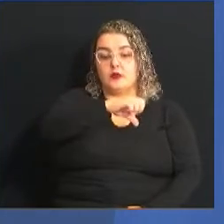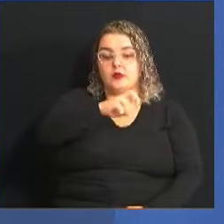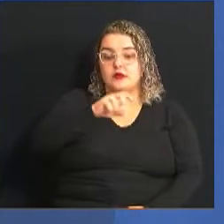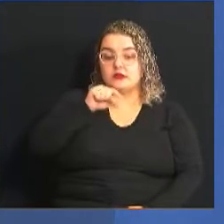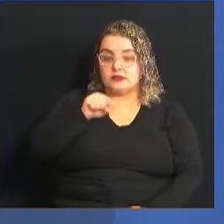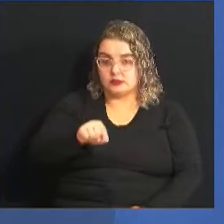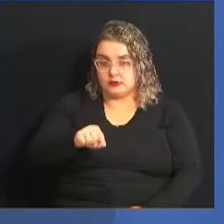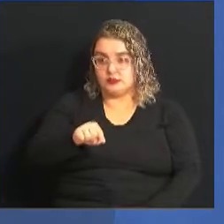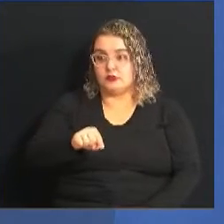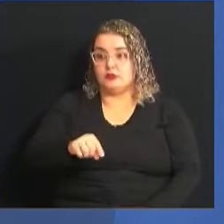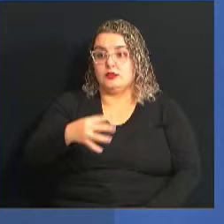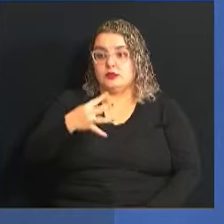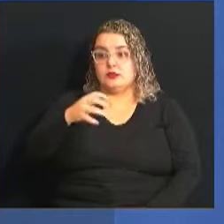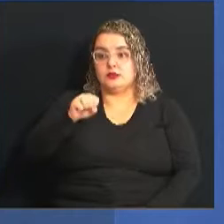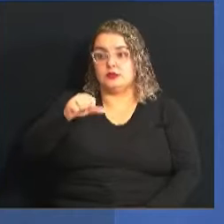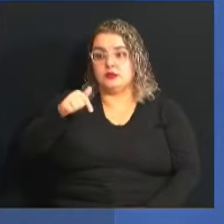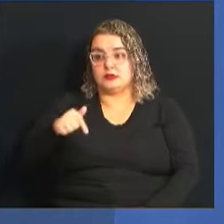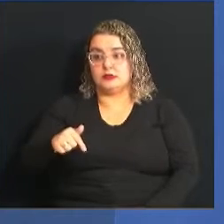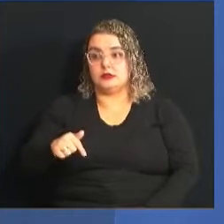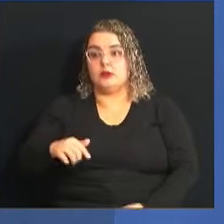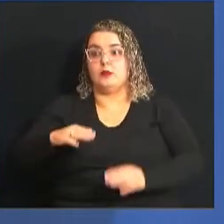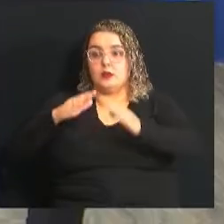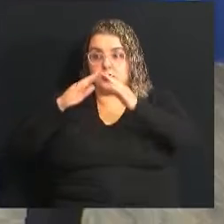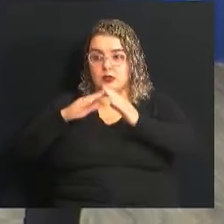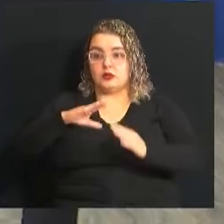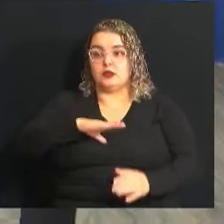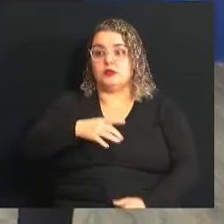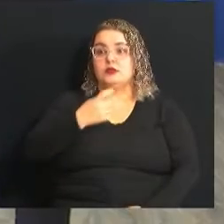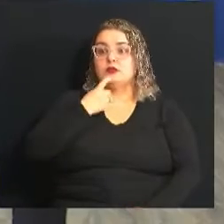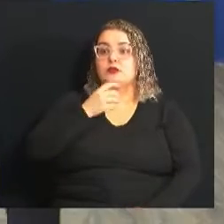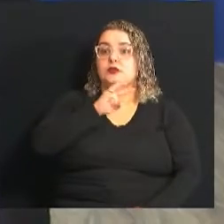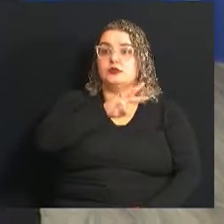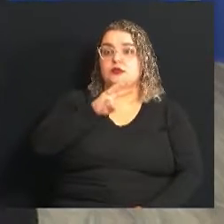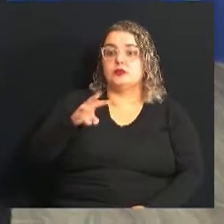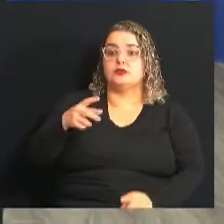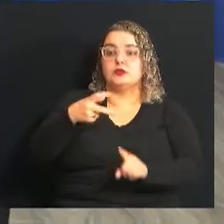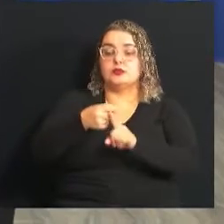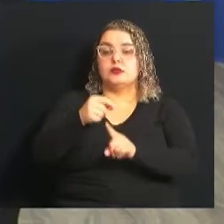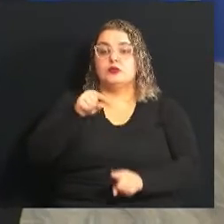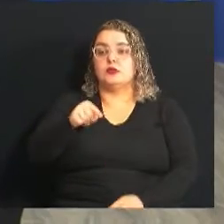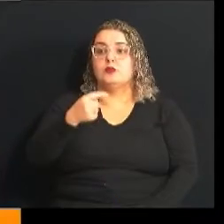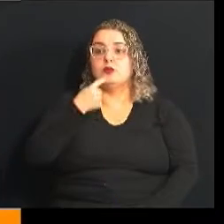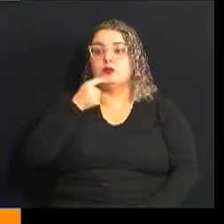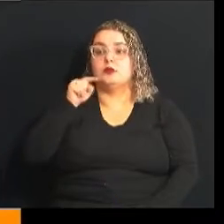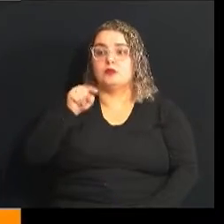95.487 pessoas moradoras de Campinas. Olha, no site